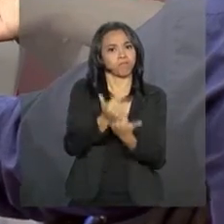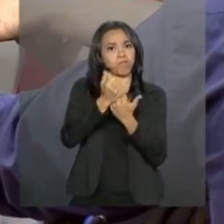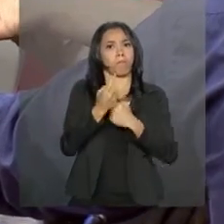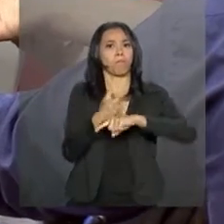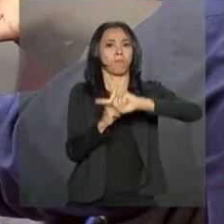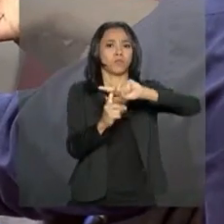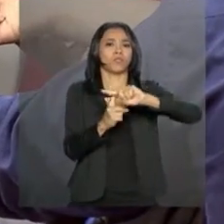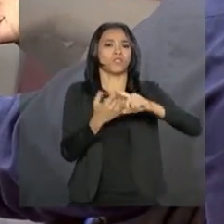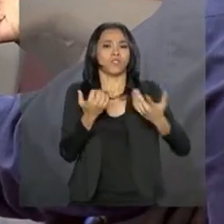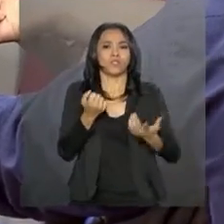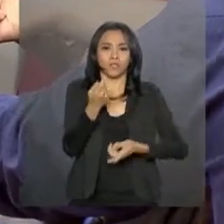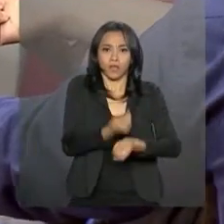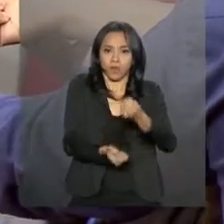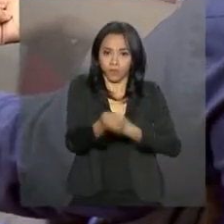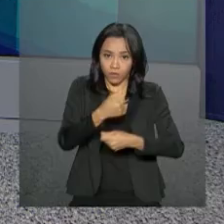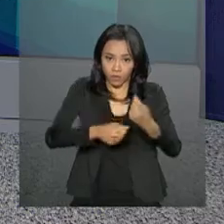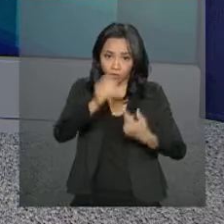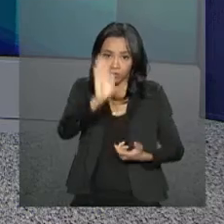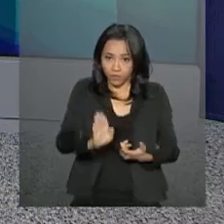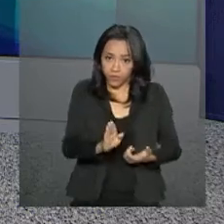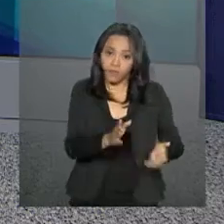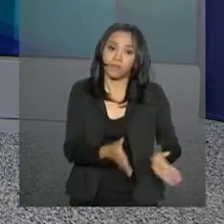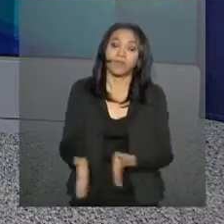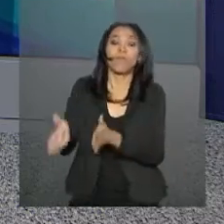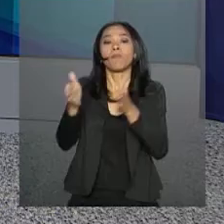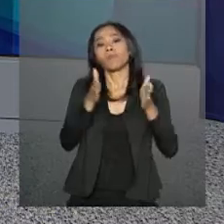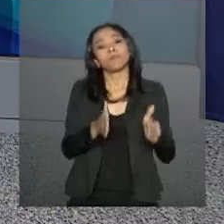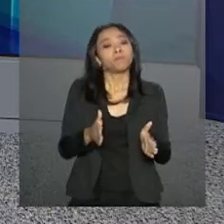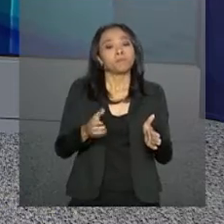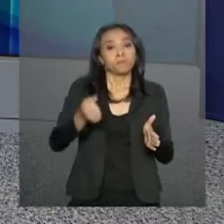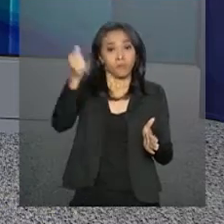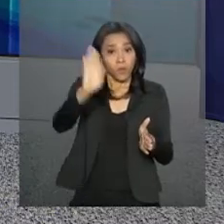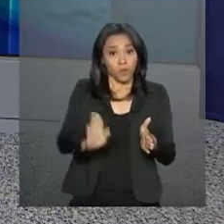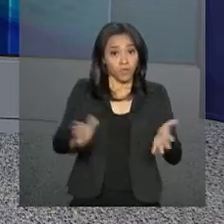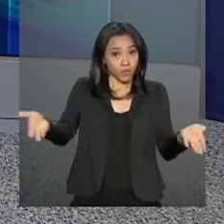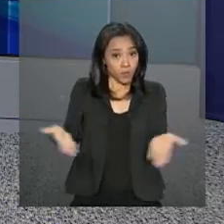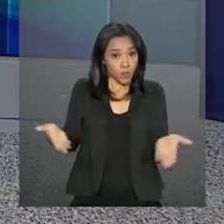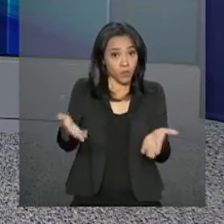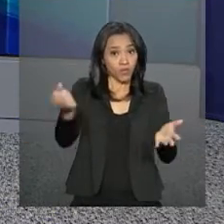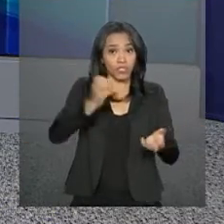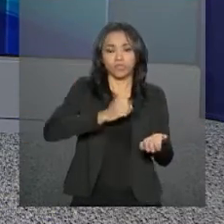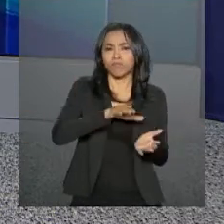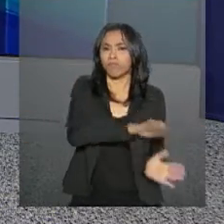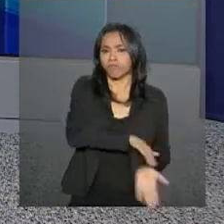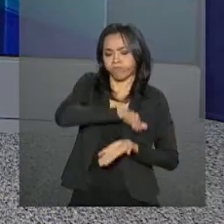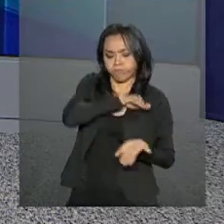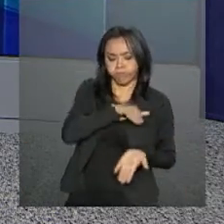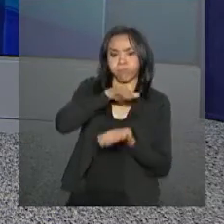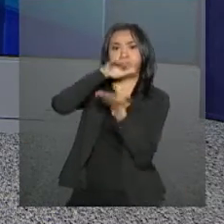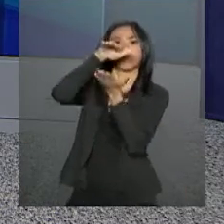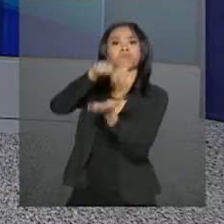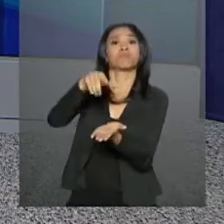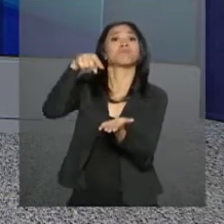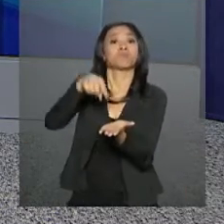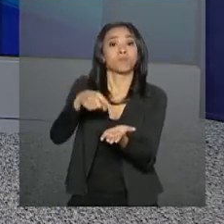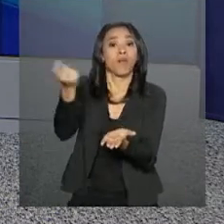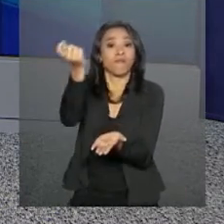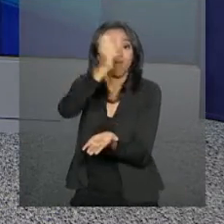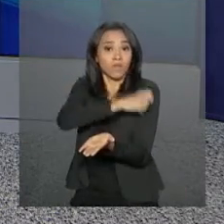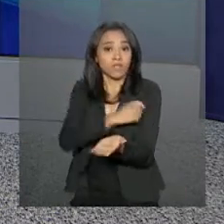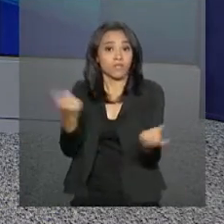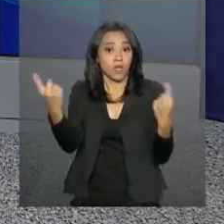para a economia brasileira o brasil envia hoje a venezuela mais um ótimo de vacinas contra a febre